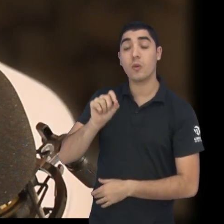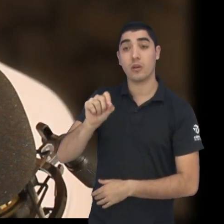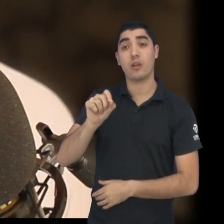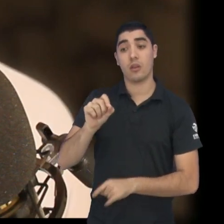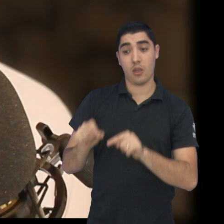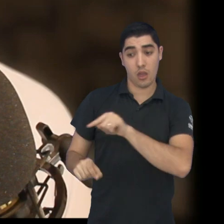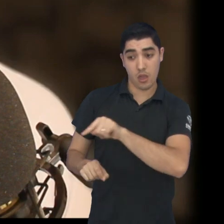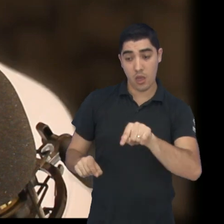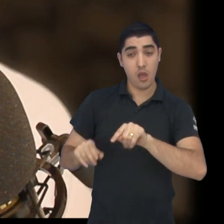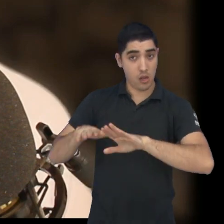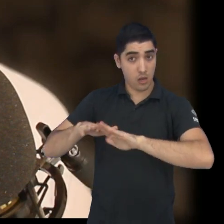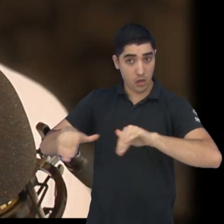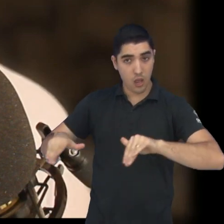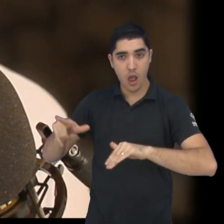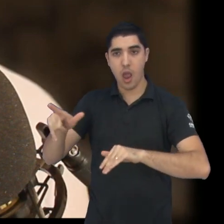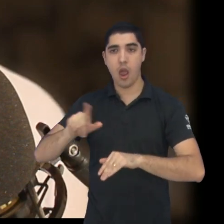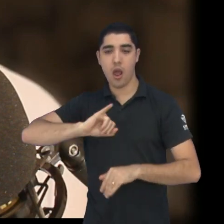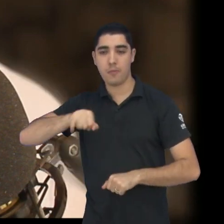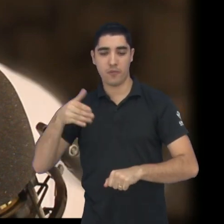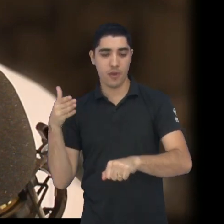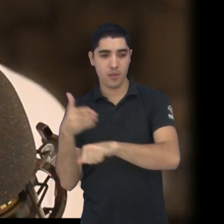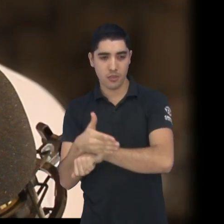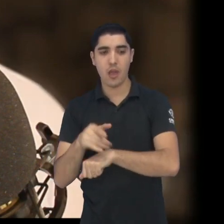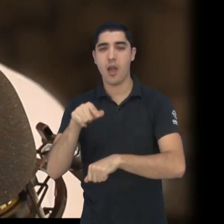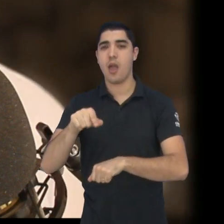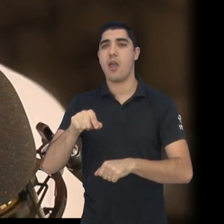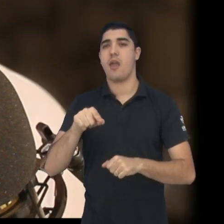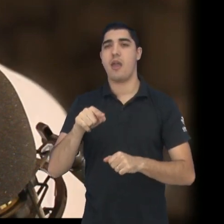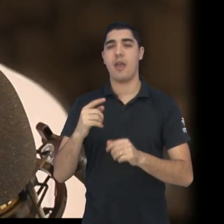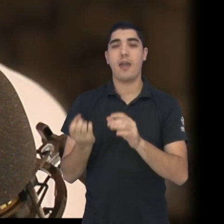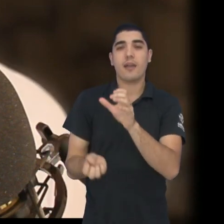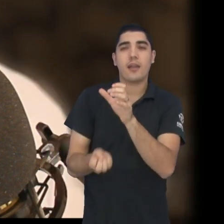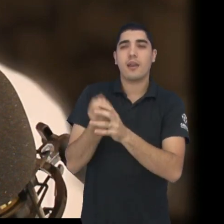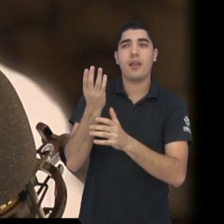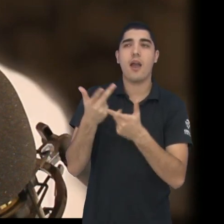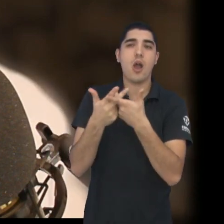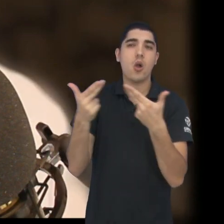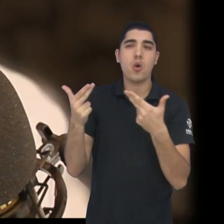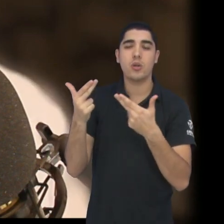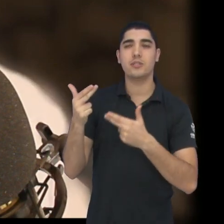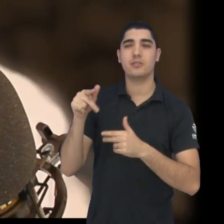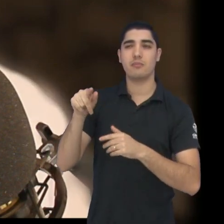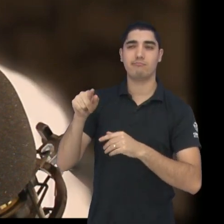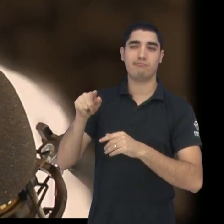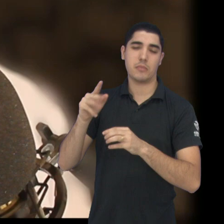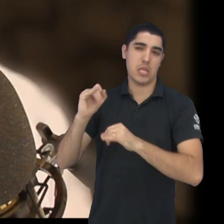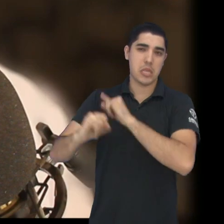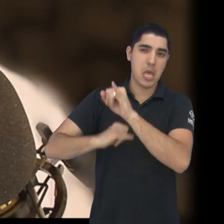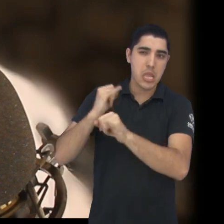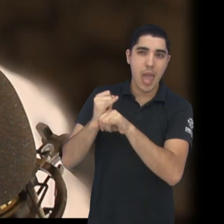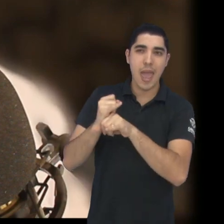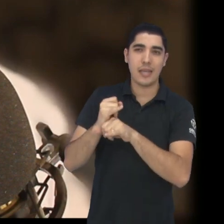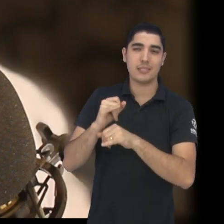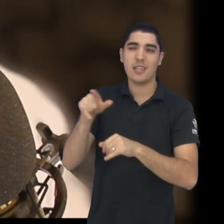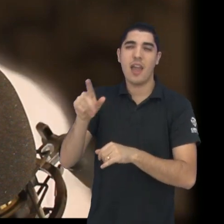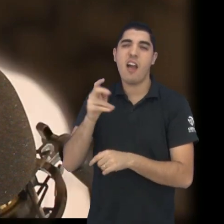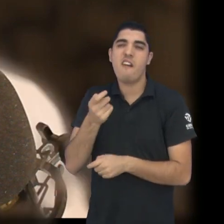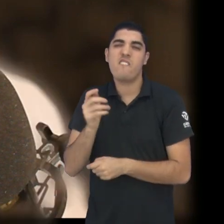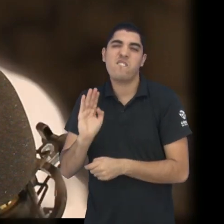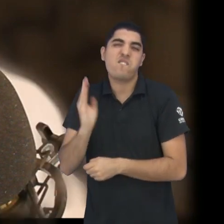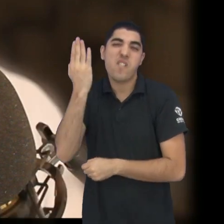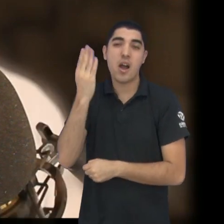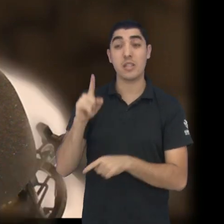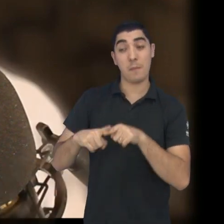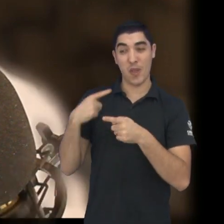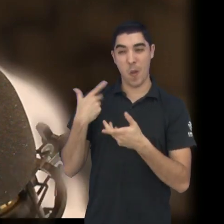entrarem nesses ambientes online, criarem perfis fakes só, por exemplo, para querer postar alguma coisa ofensiva com um colega